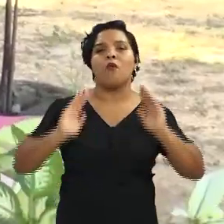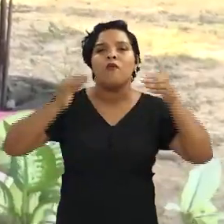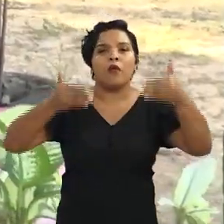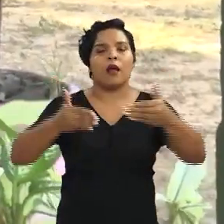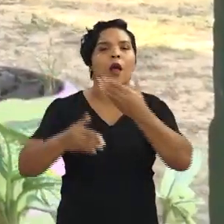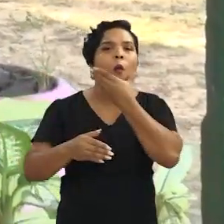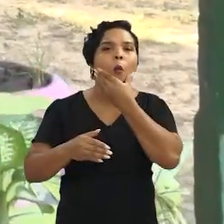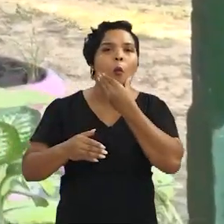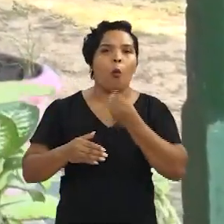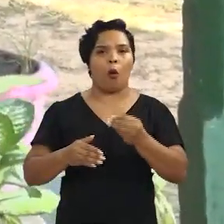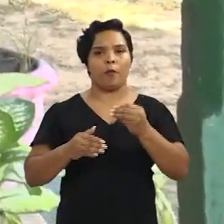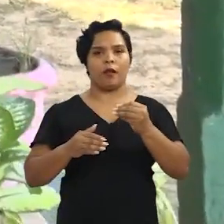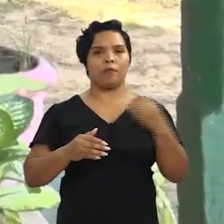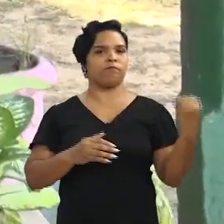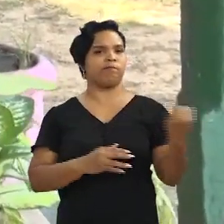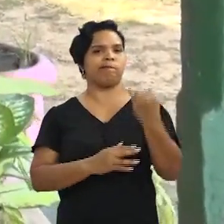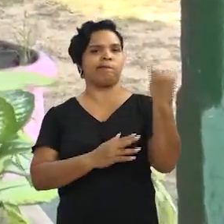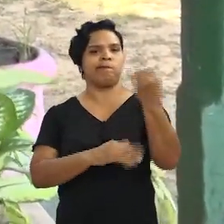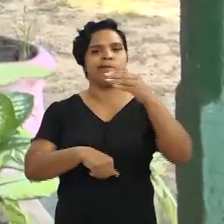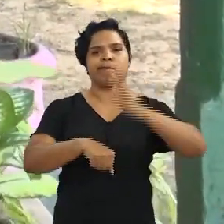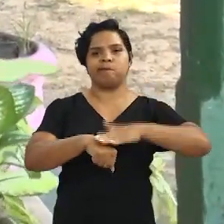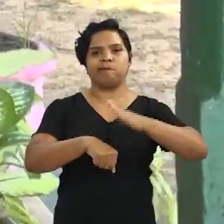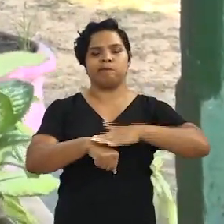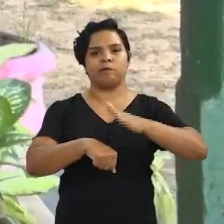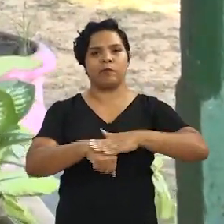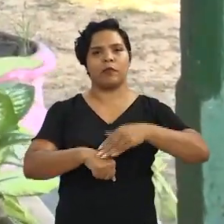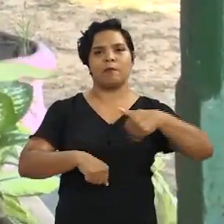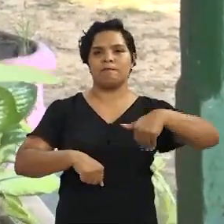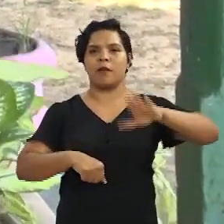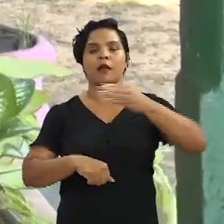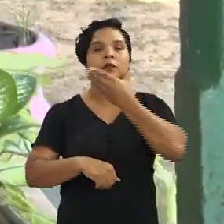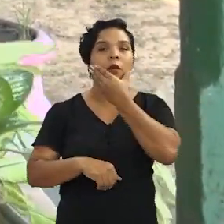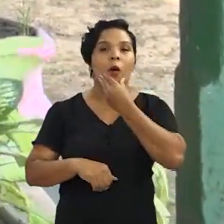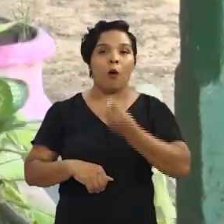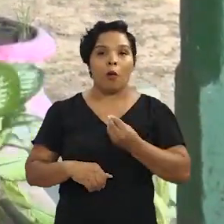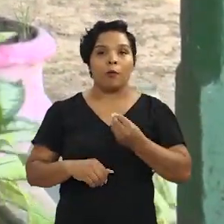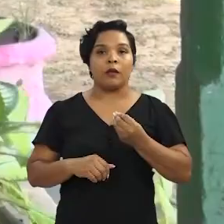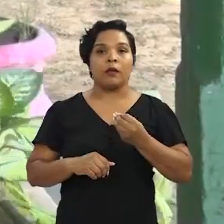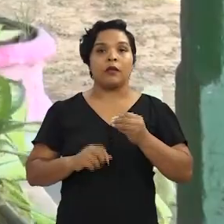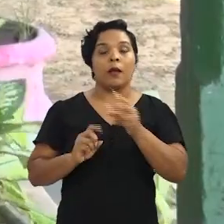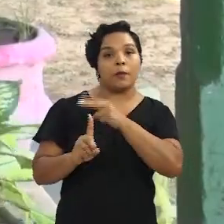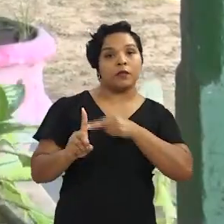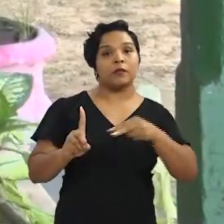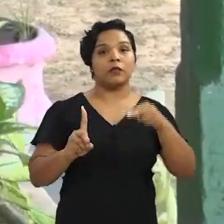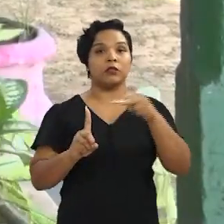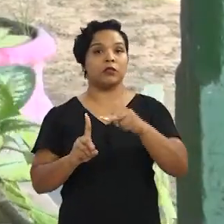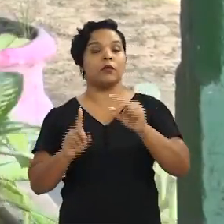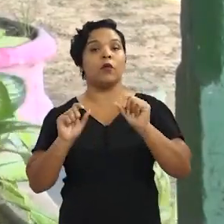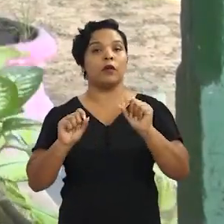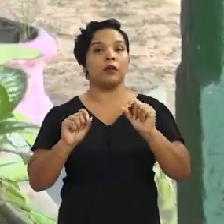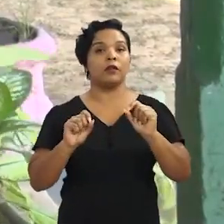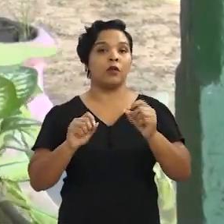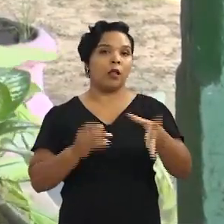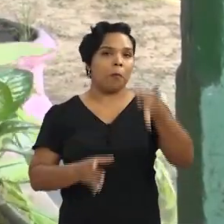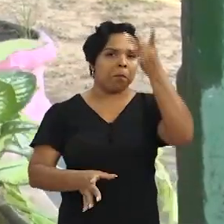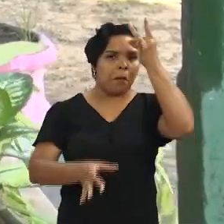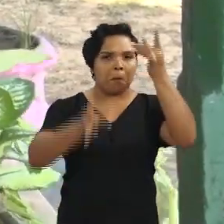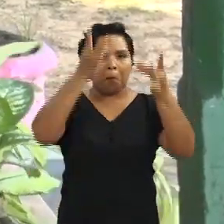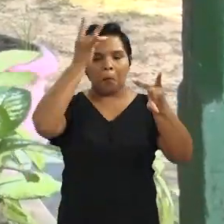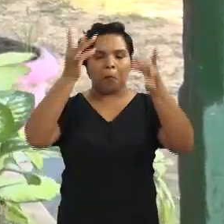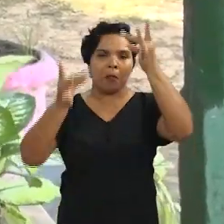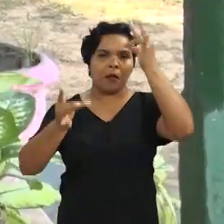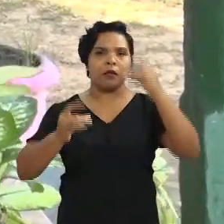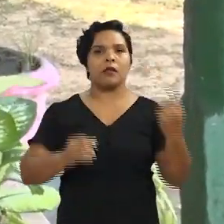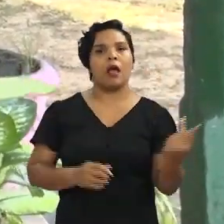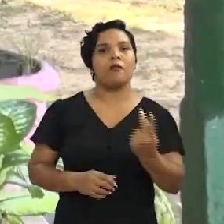se privilegiar a história a partir do olhar do homem, a partir da perspectiva maniqueísta, a partir de uma perspectiva mnemônica, ou